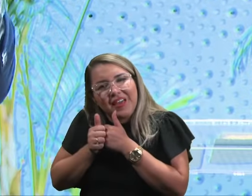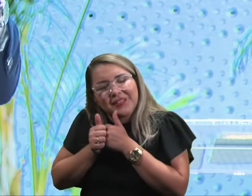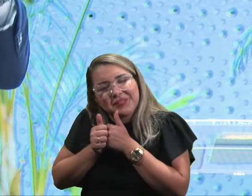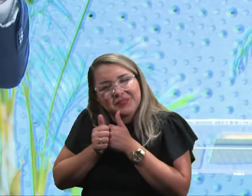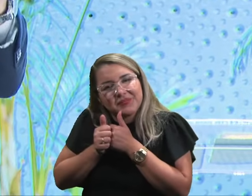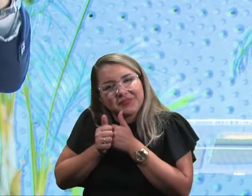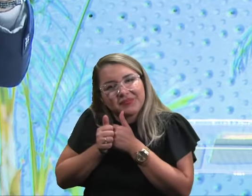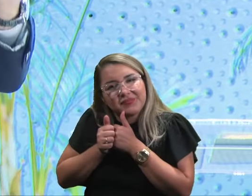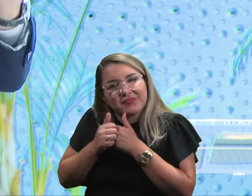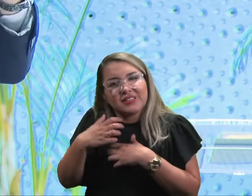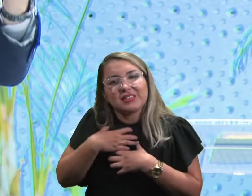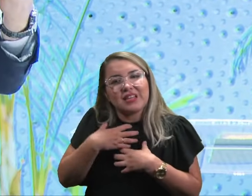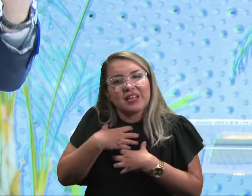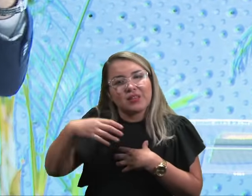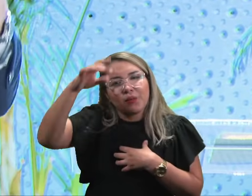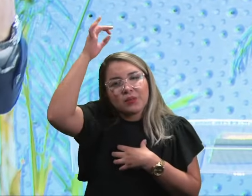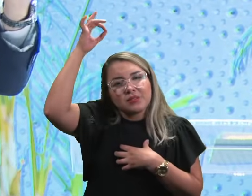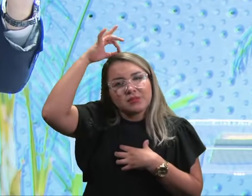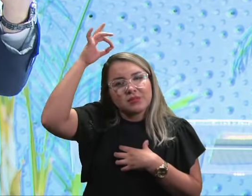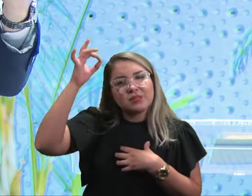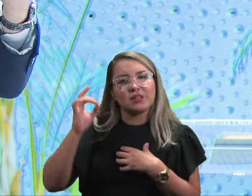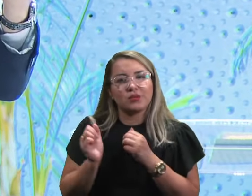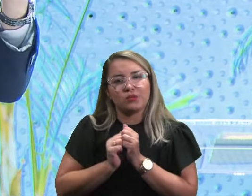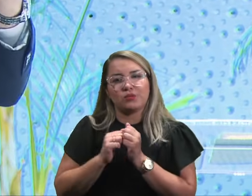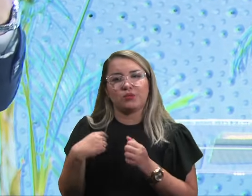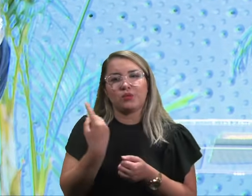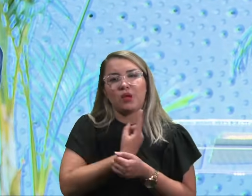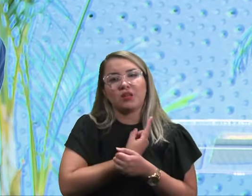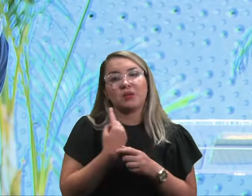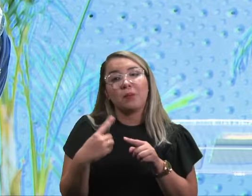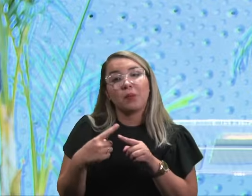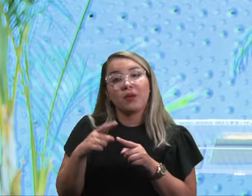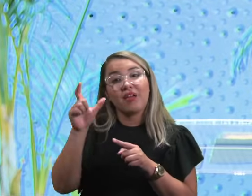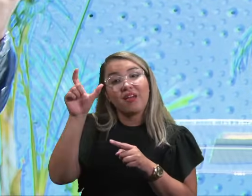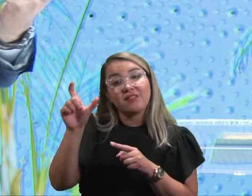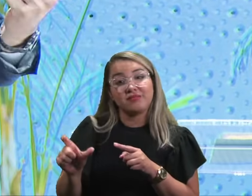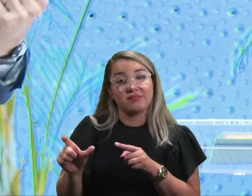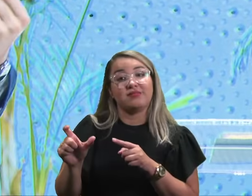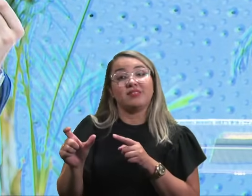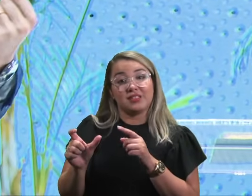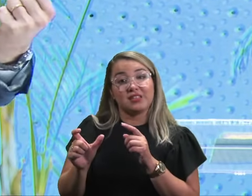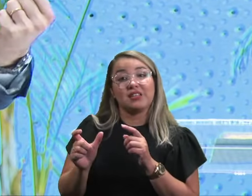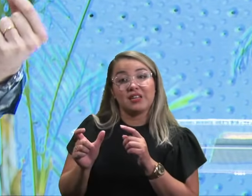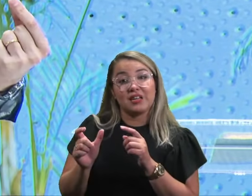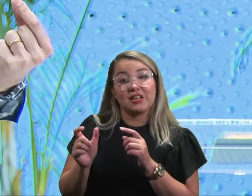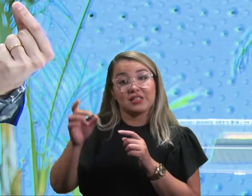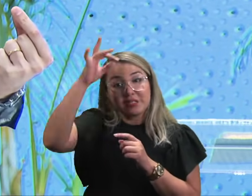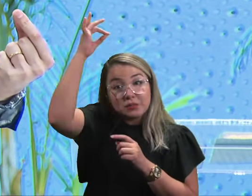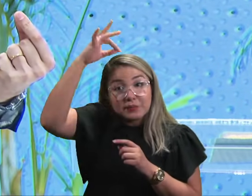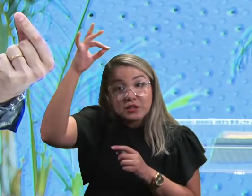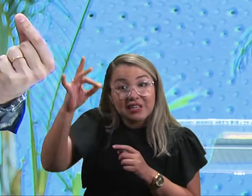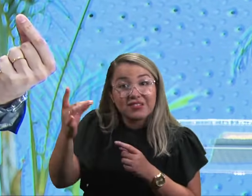através da pessoa do Espírito Santo conosco, porque Ele é um outro igual a Jesus.